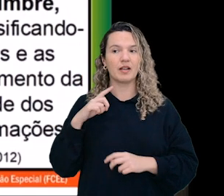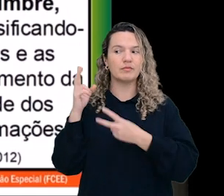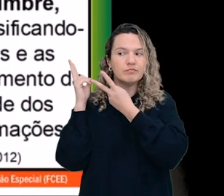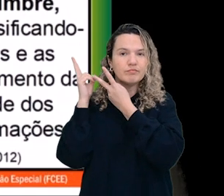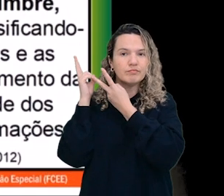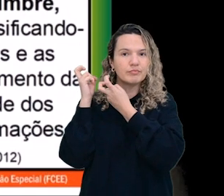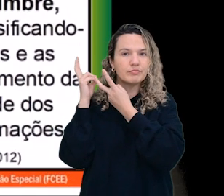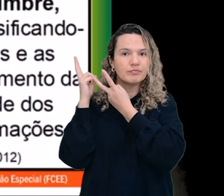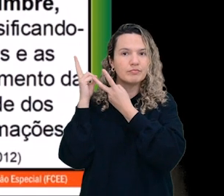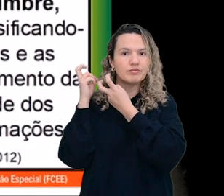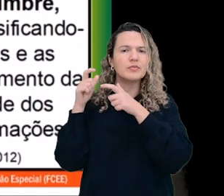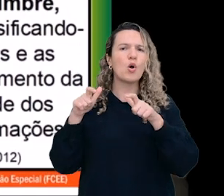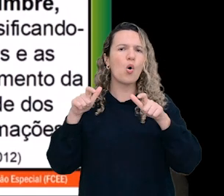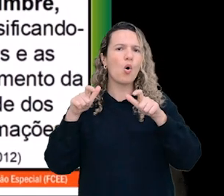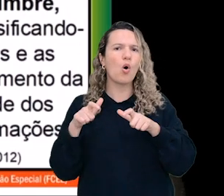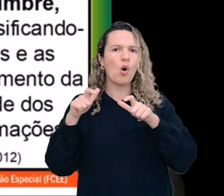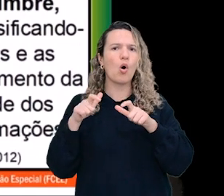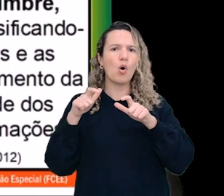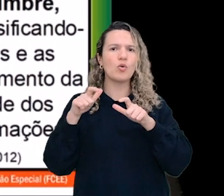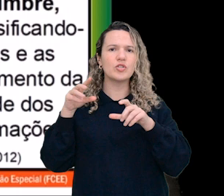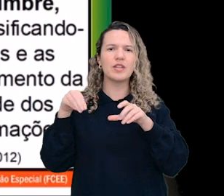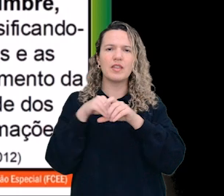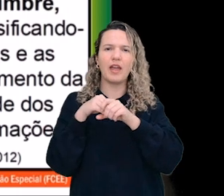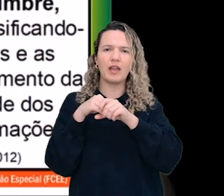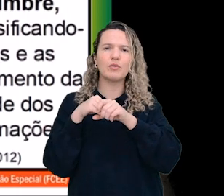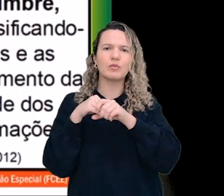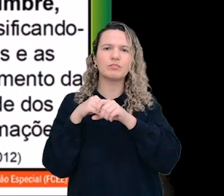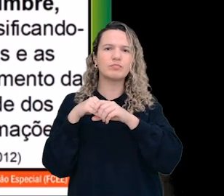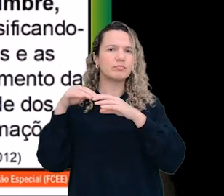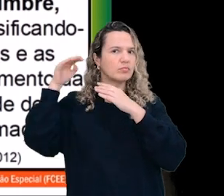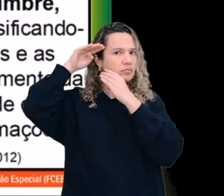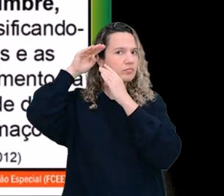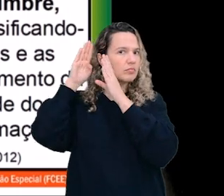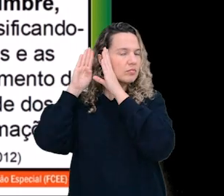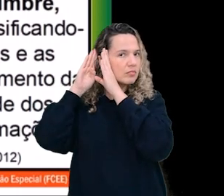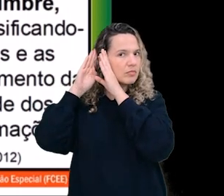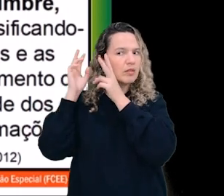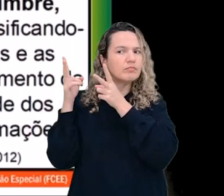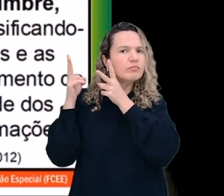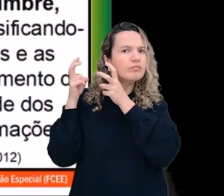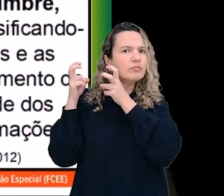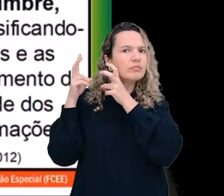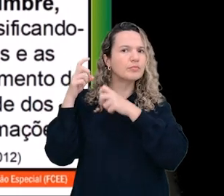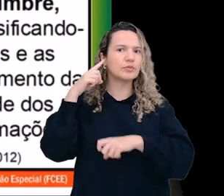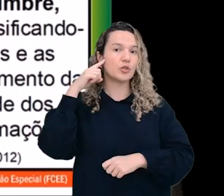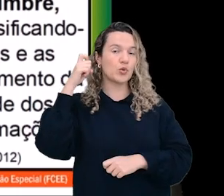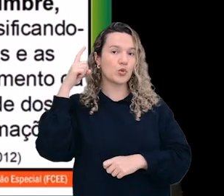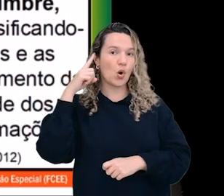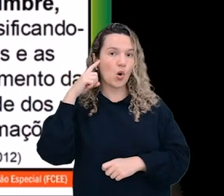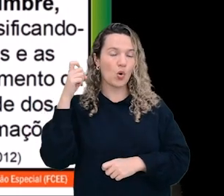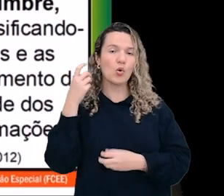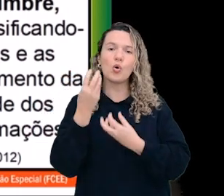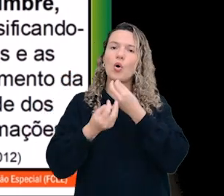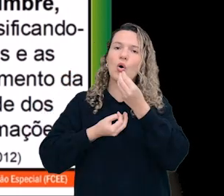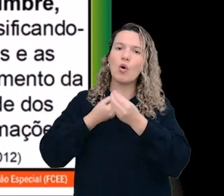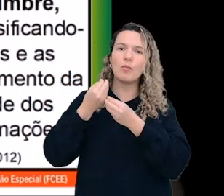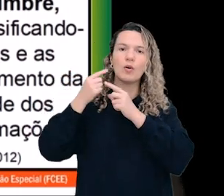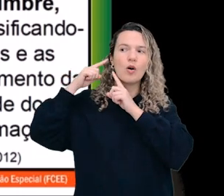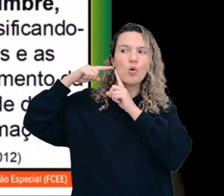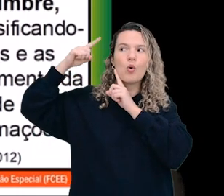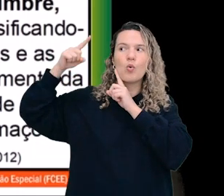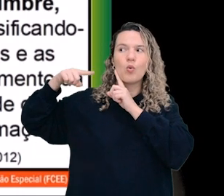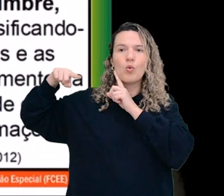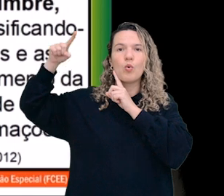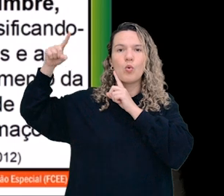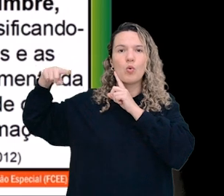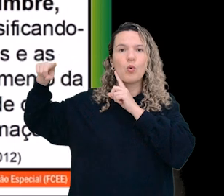receptores que ficam localizados no ouvido interno e captam estímulos sonoros em forma de